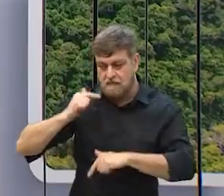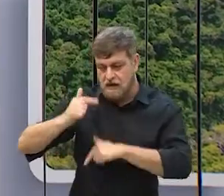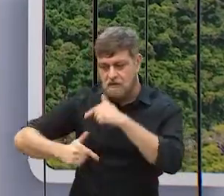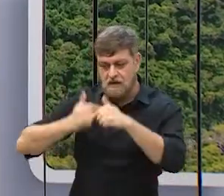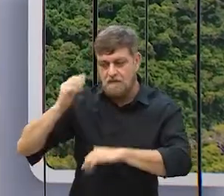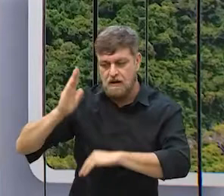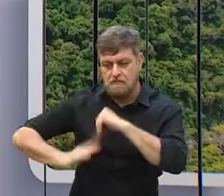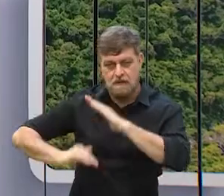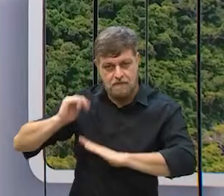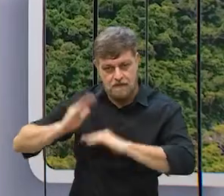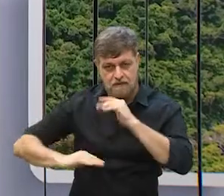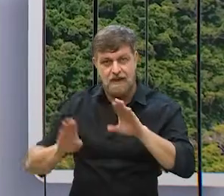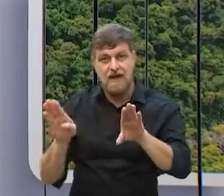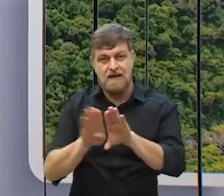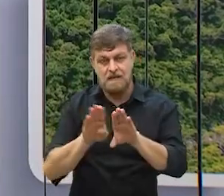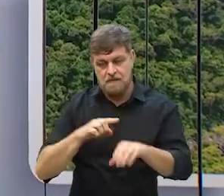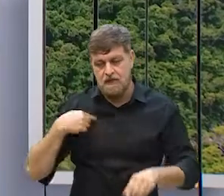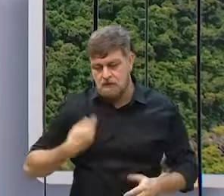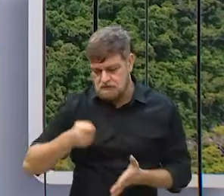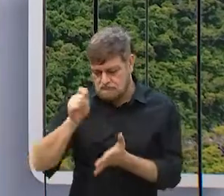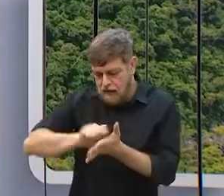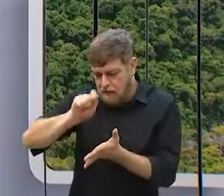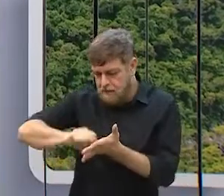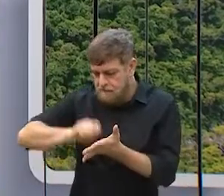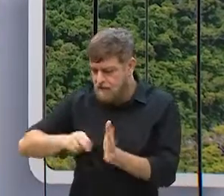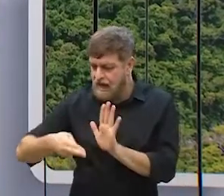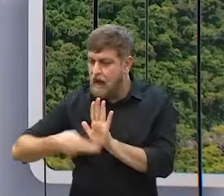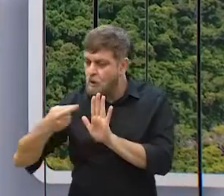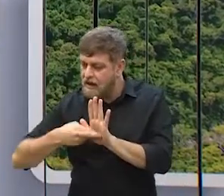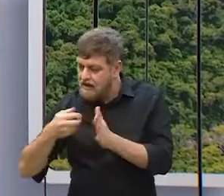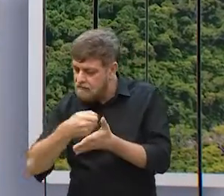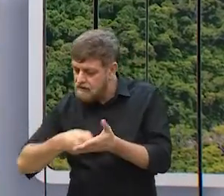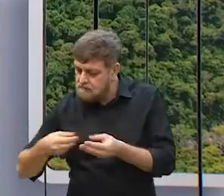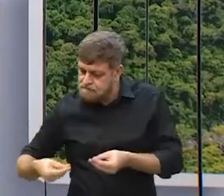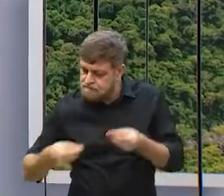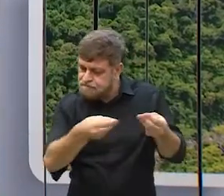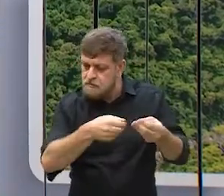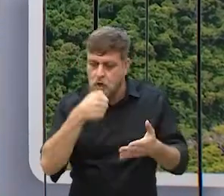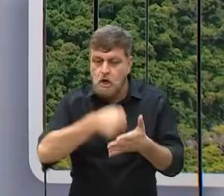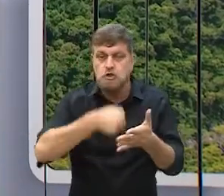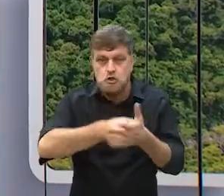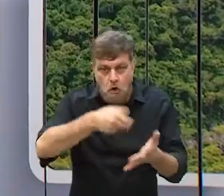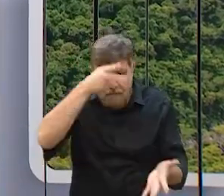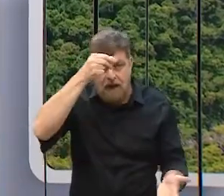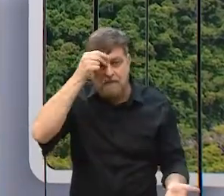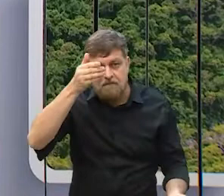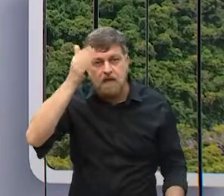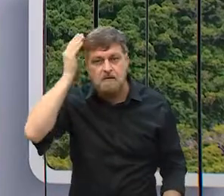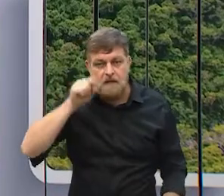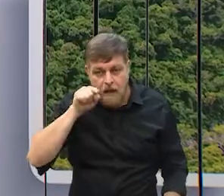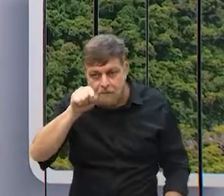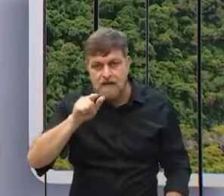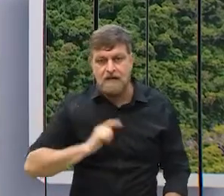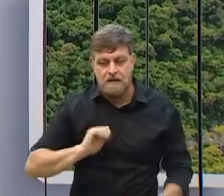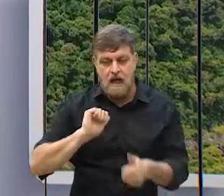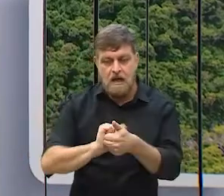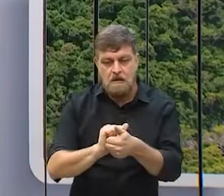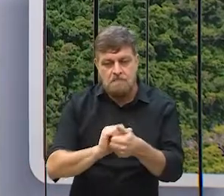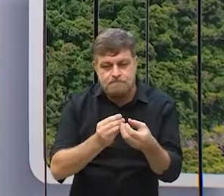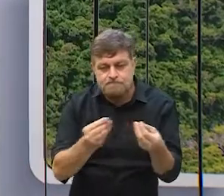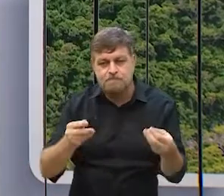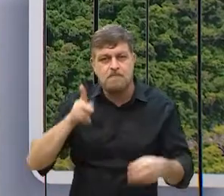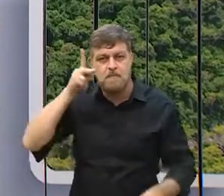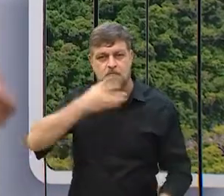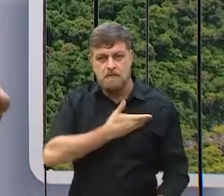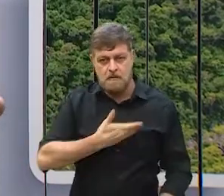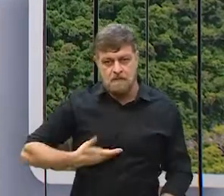também as nossas indicações, os nossos requerimentos, as nossas cobranças aí ao prefeito para qualificar cada vez mais a política pública